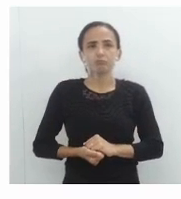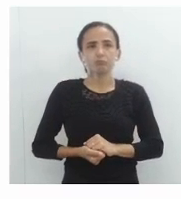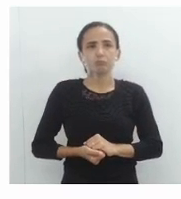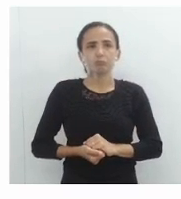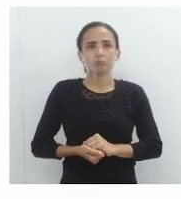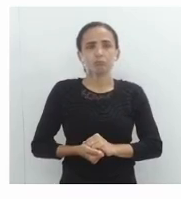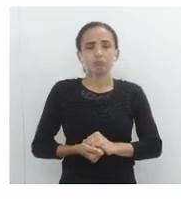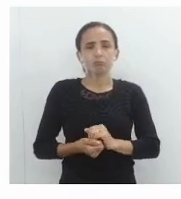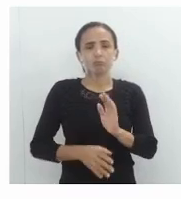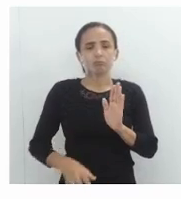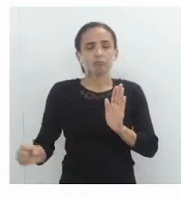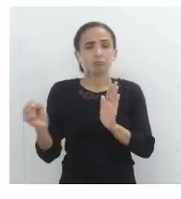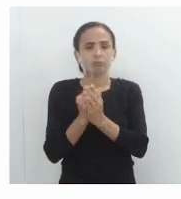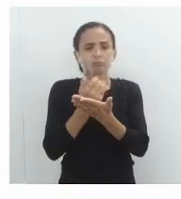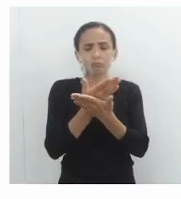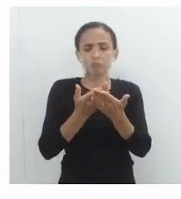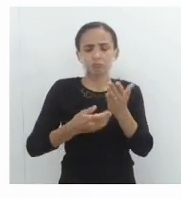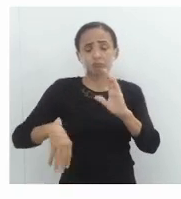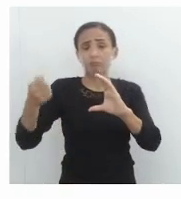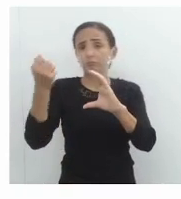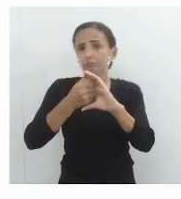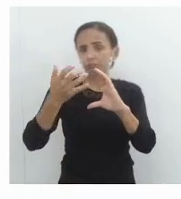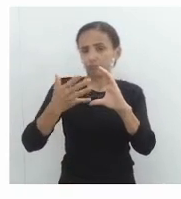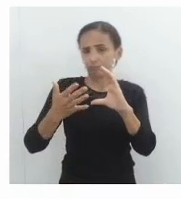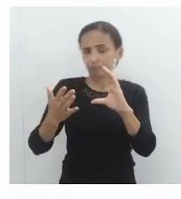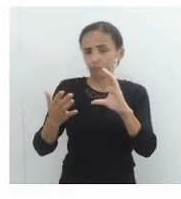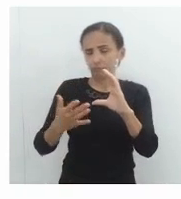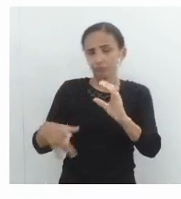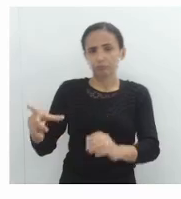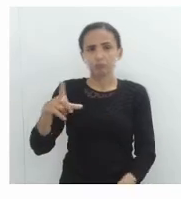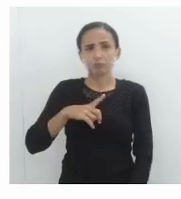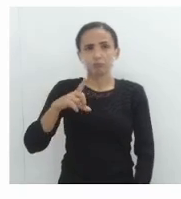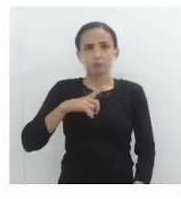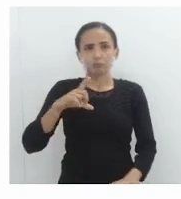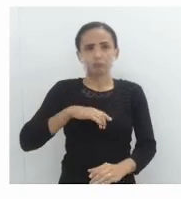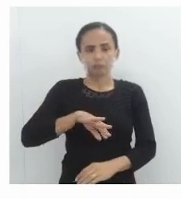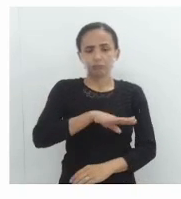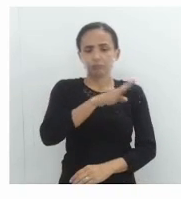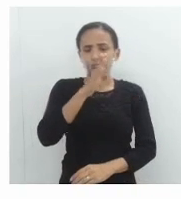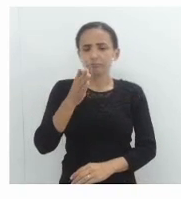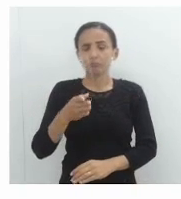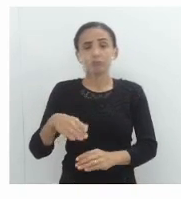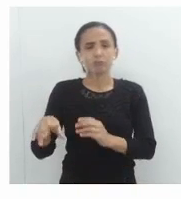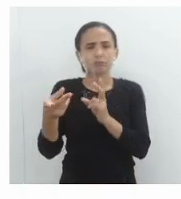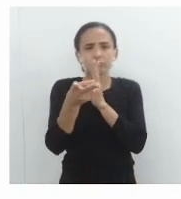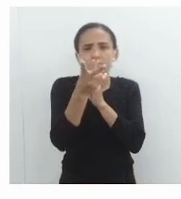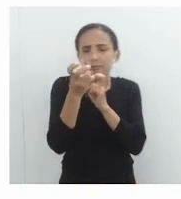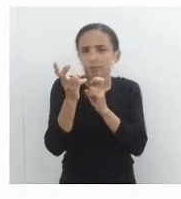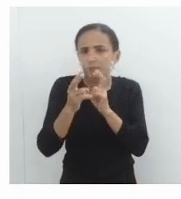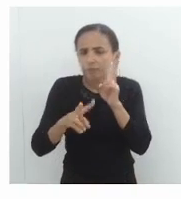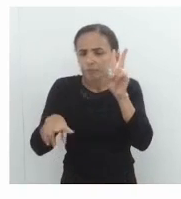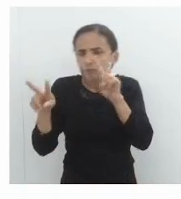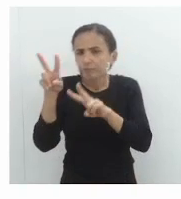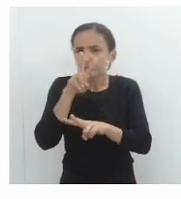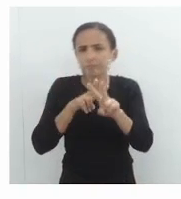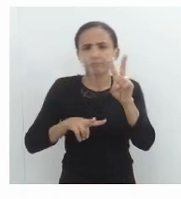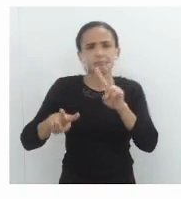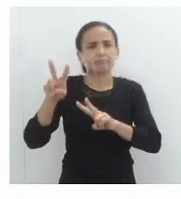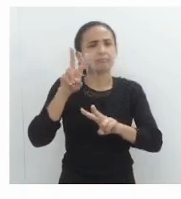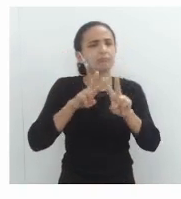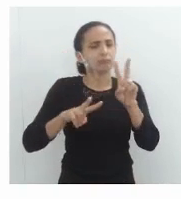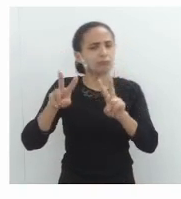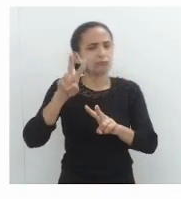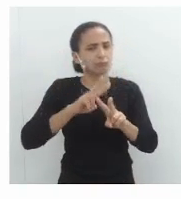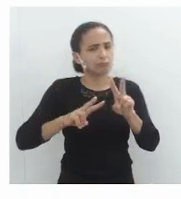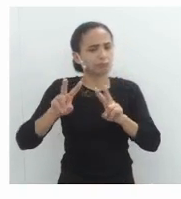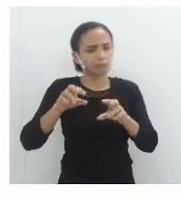Elementos tridimensionais caracterizam-se por possuírem relevo que facilitam a percepção de texturas, dimensões